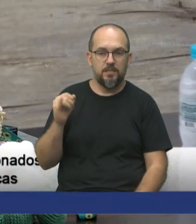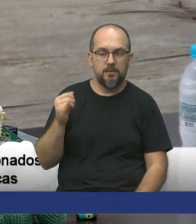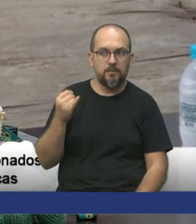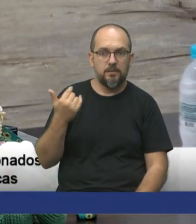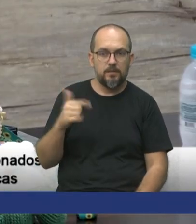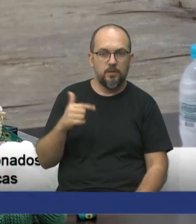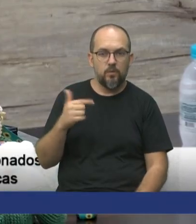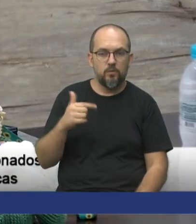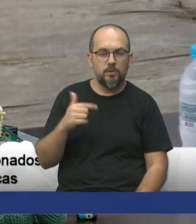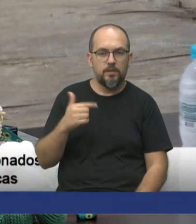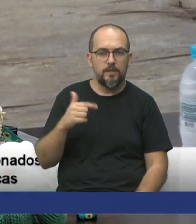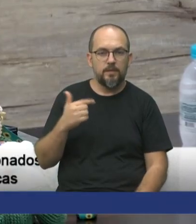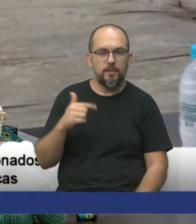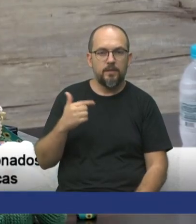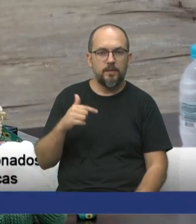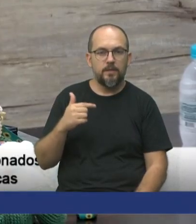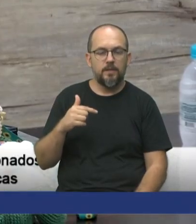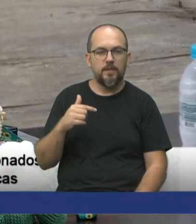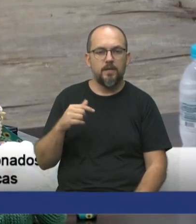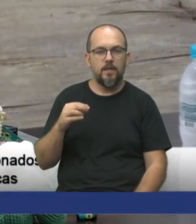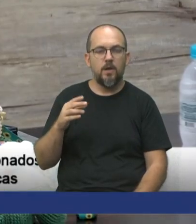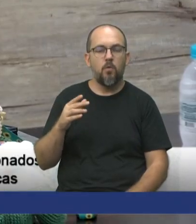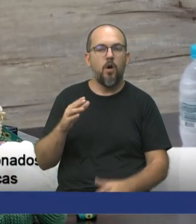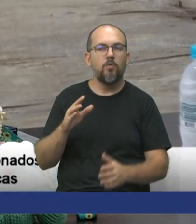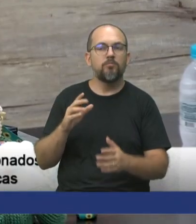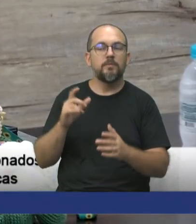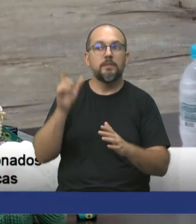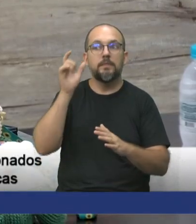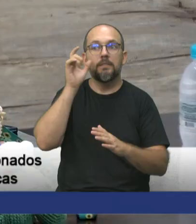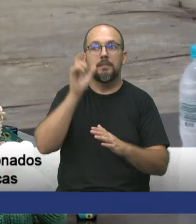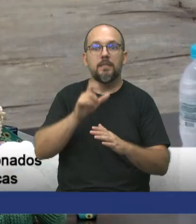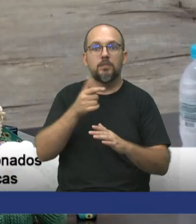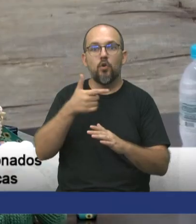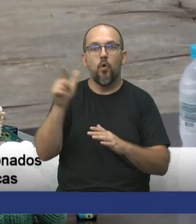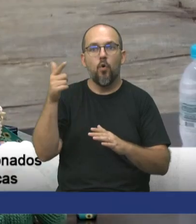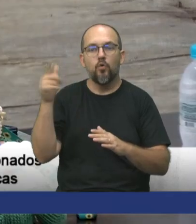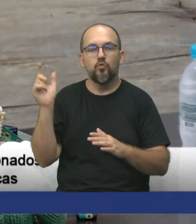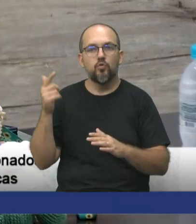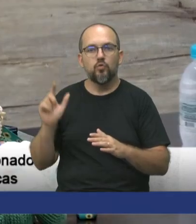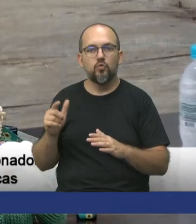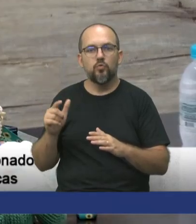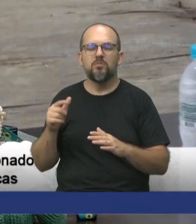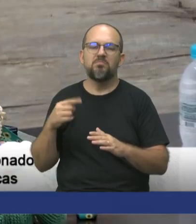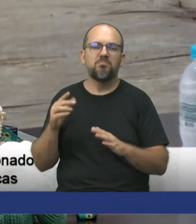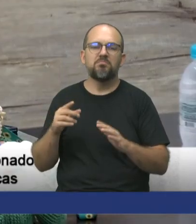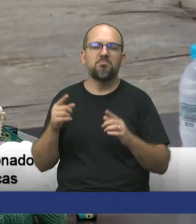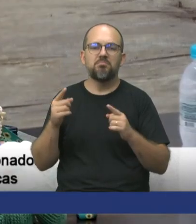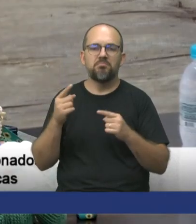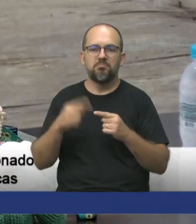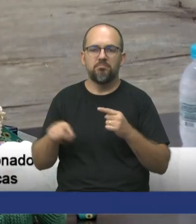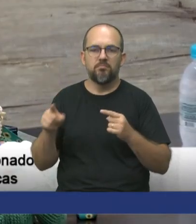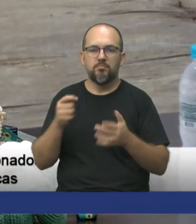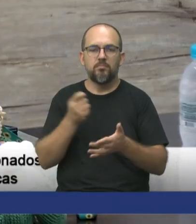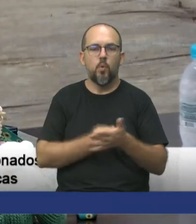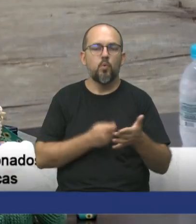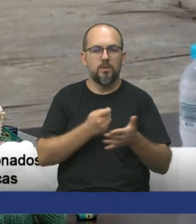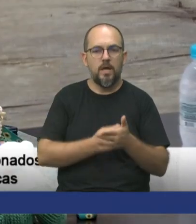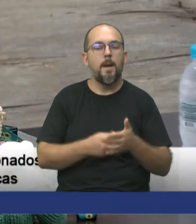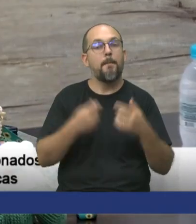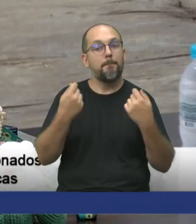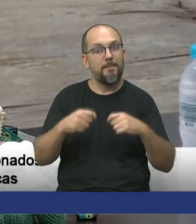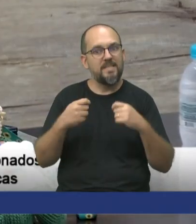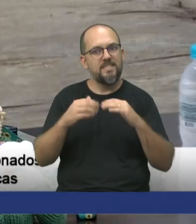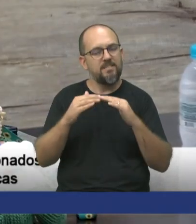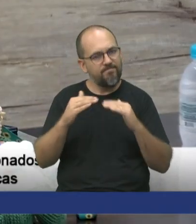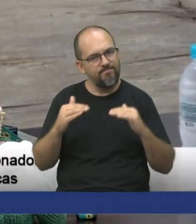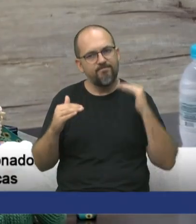de qualquer outro interesse, não faz sentido nenhum a gente continuar lutando. Tem que estar acima de